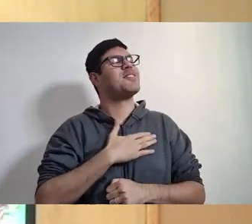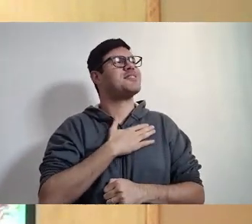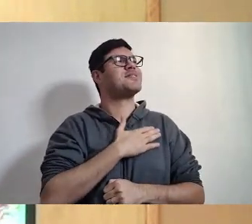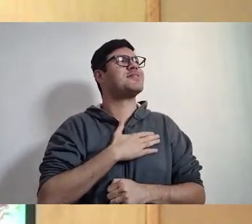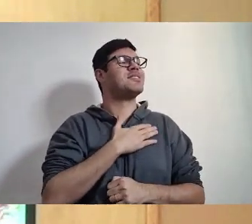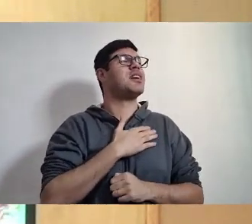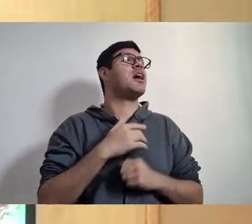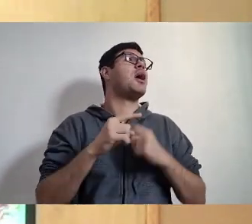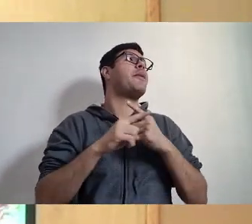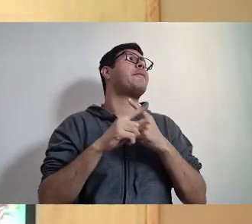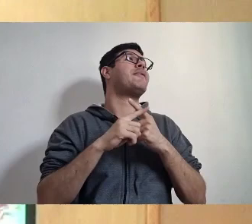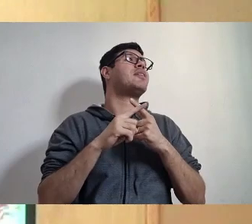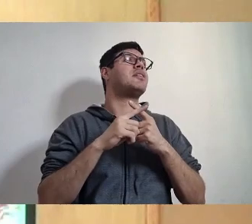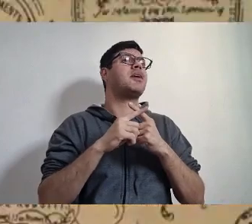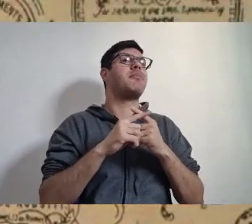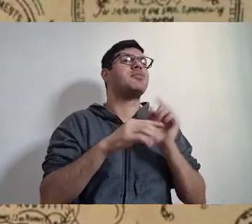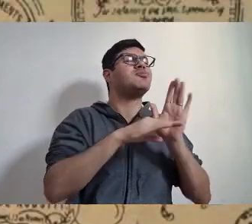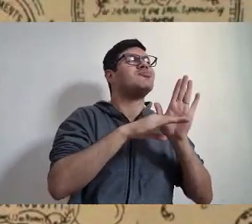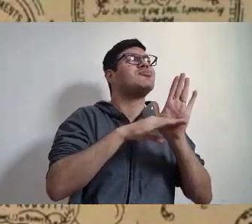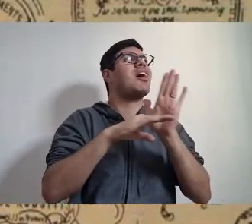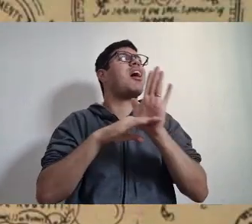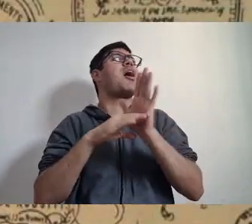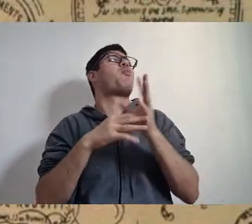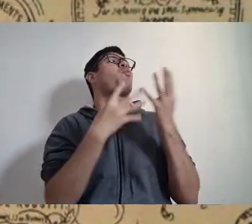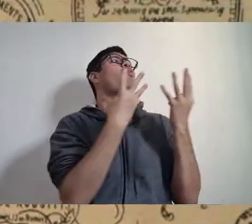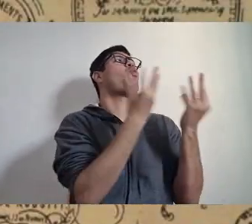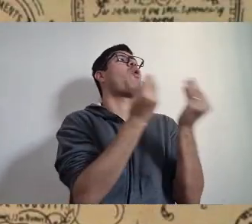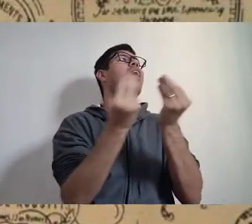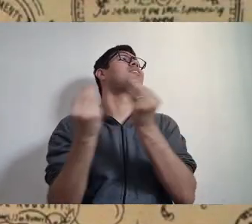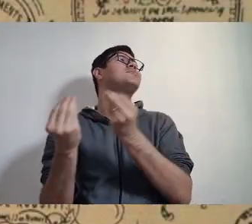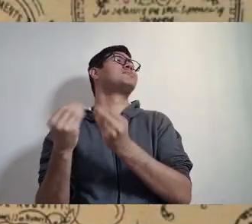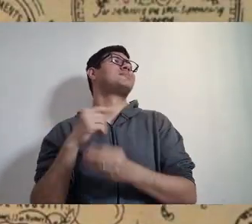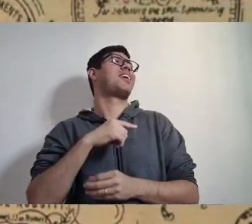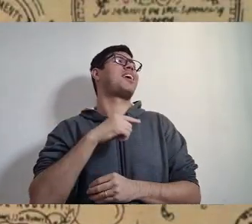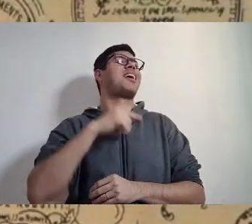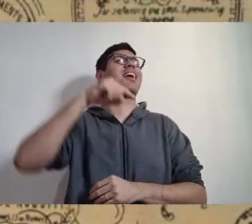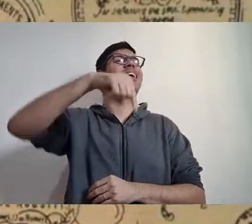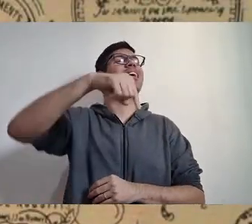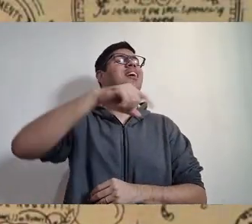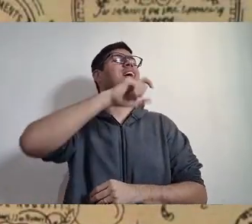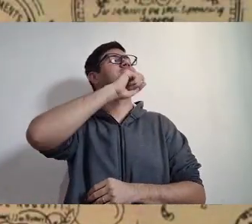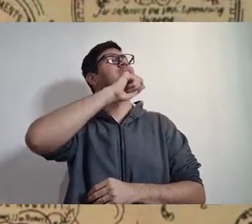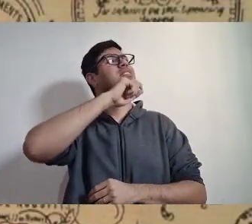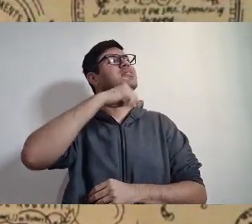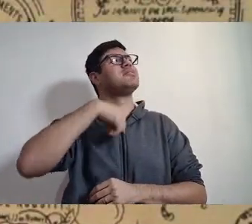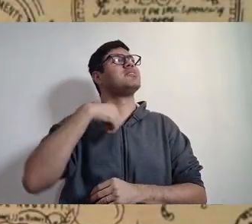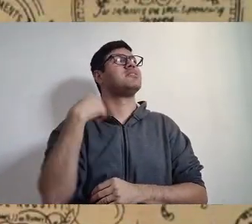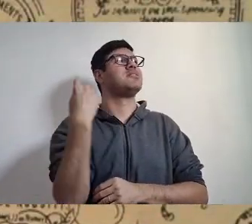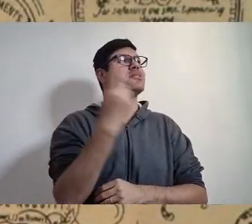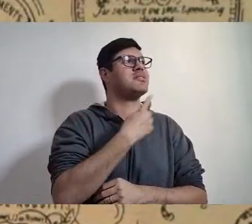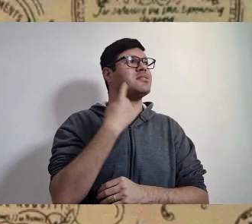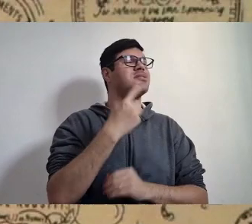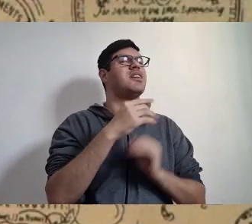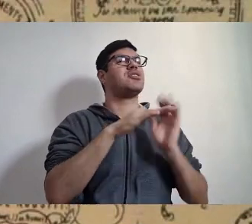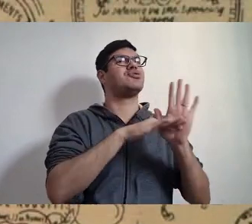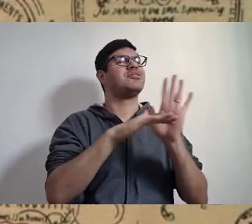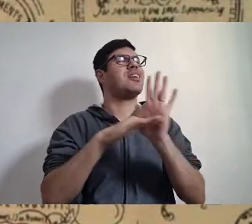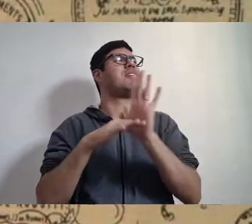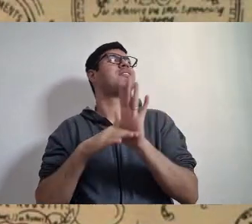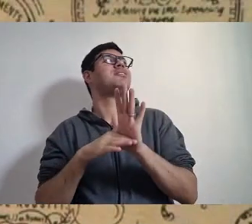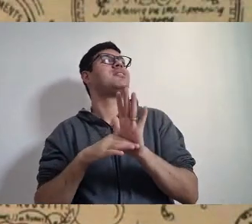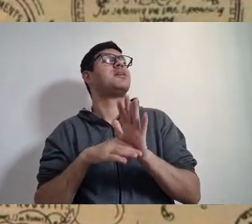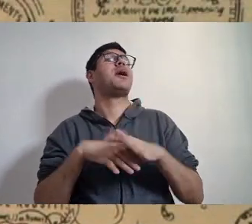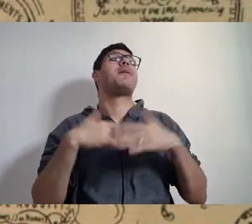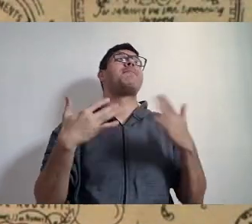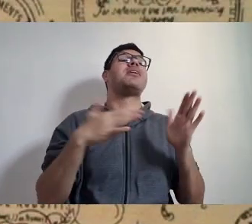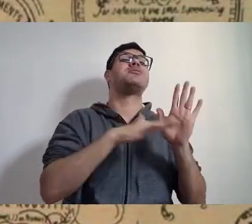gente tá ali à prontidão mesmo. A gente consegue ajudar muita coisa na cidade. E a gente tá atuando. E para você ter esse tipo de